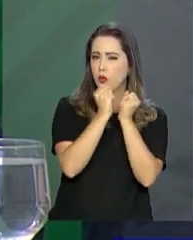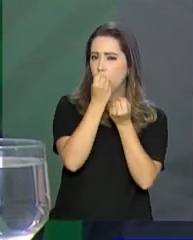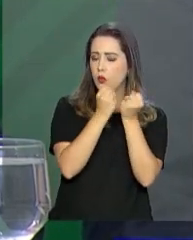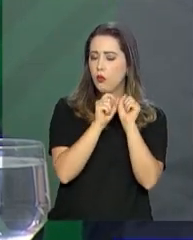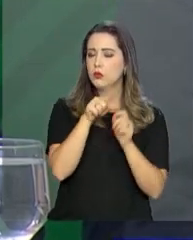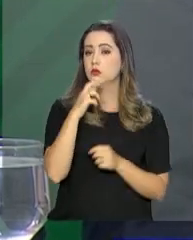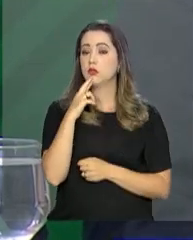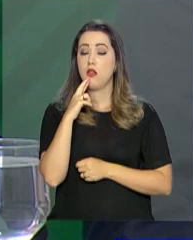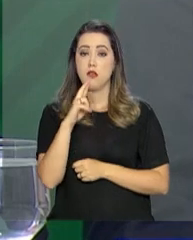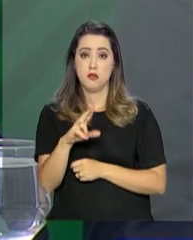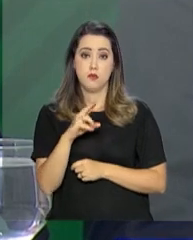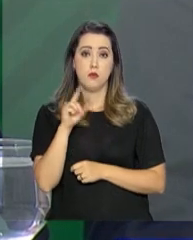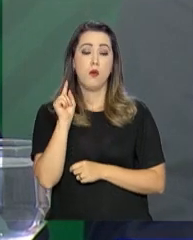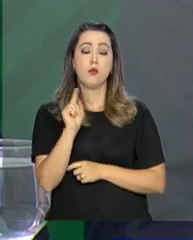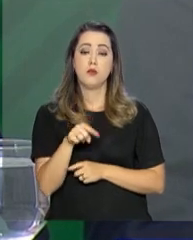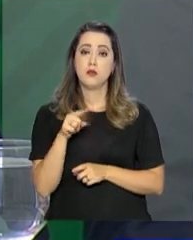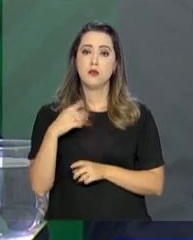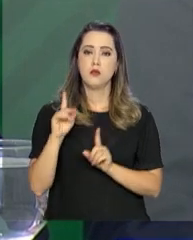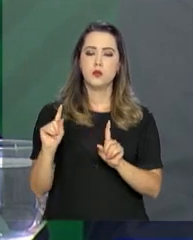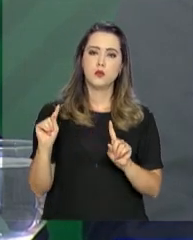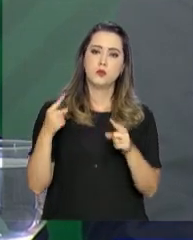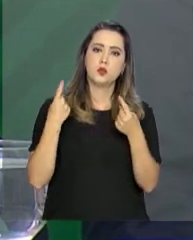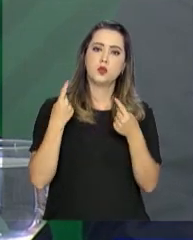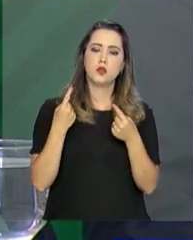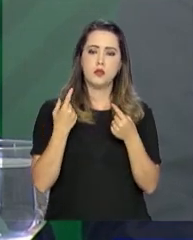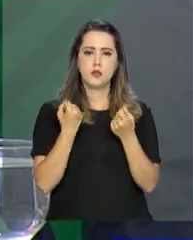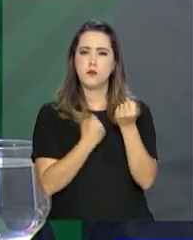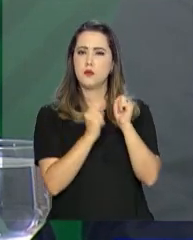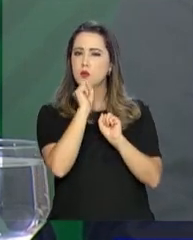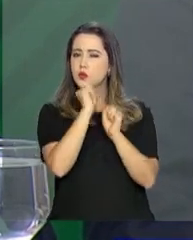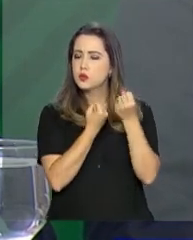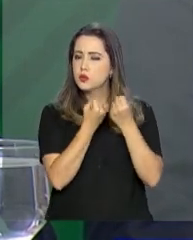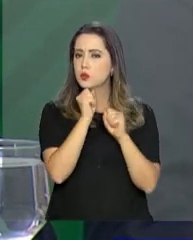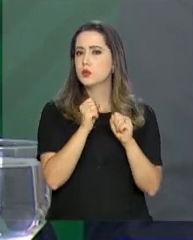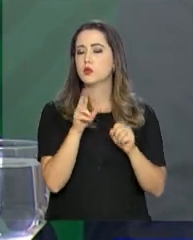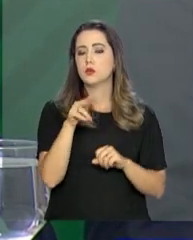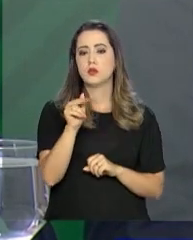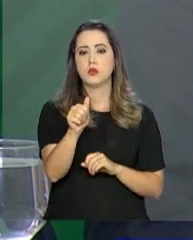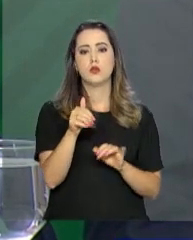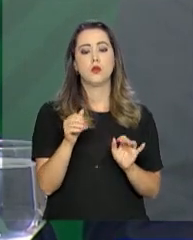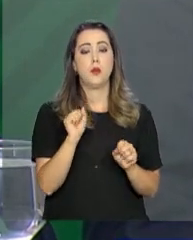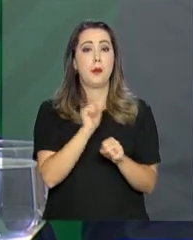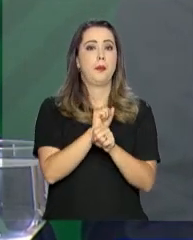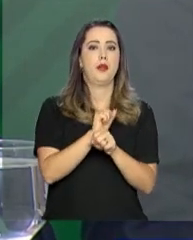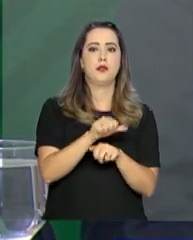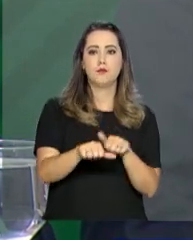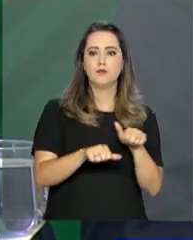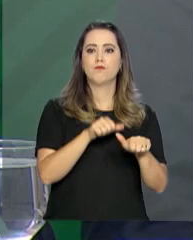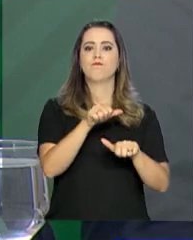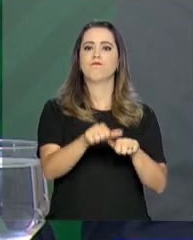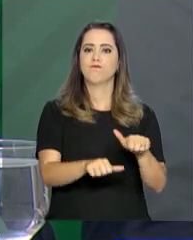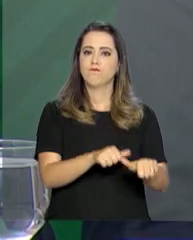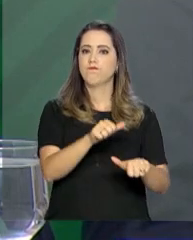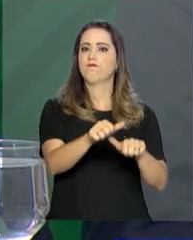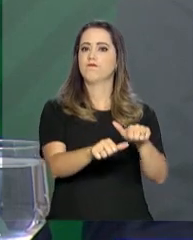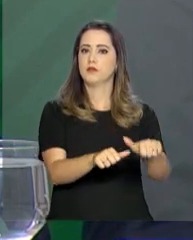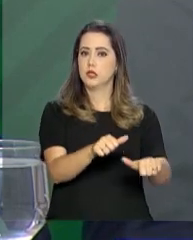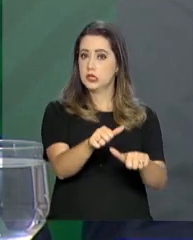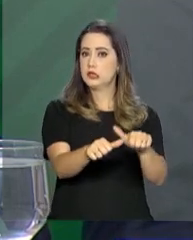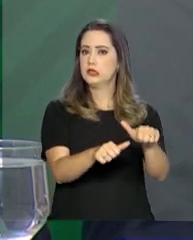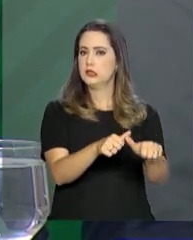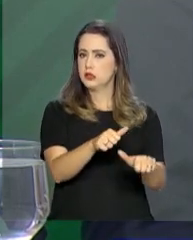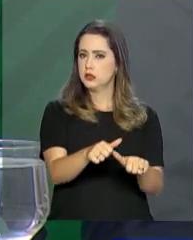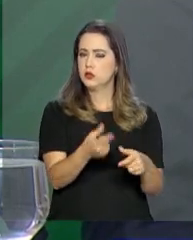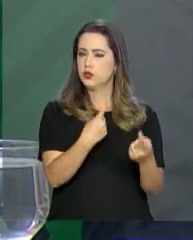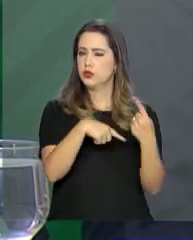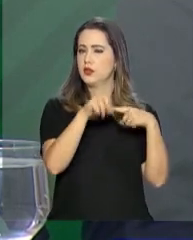fomentar soluções para os desafios de uma indústria que não cessa de transformar-se. É promover, na verdade,